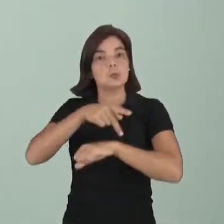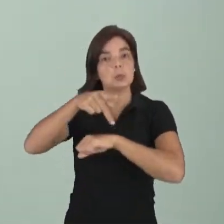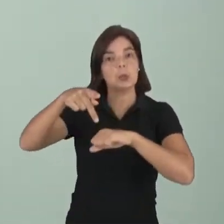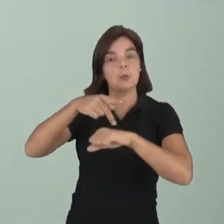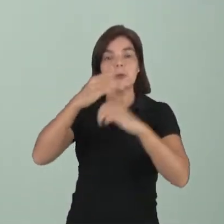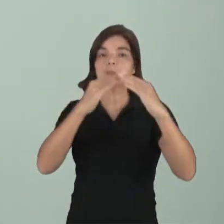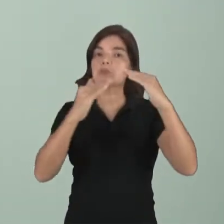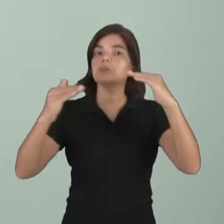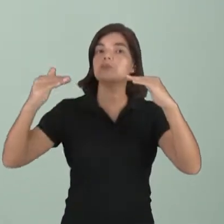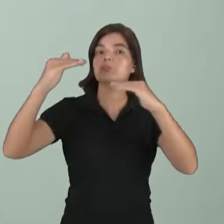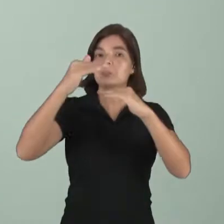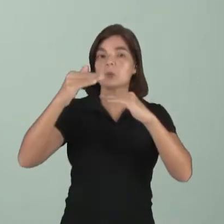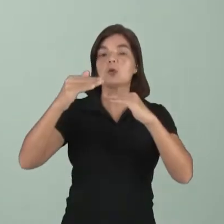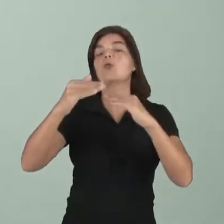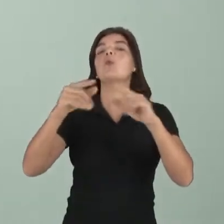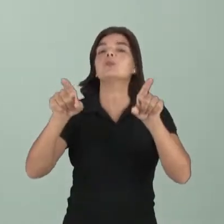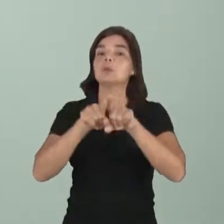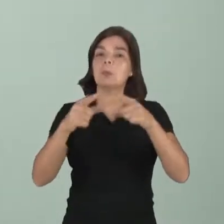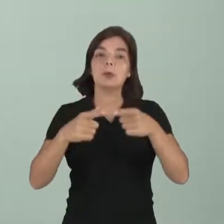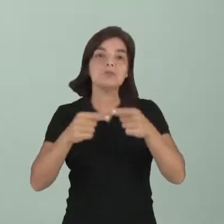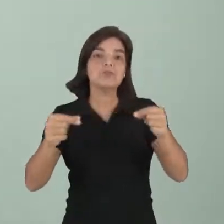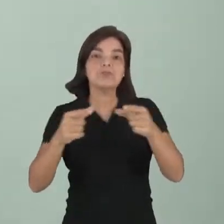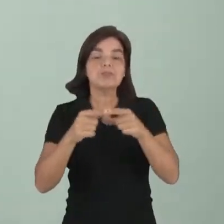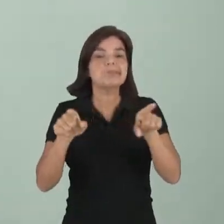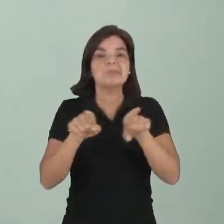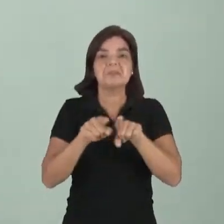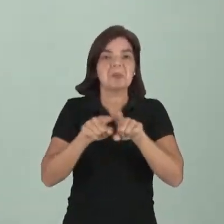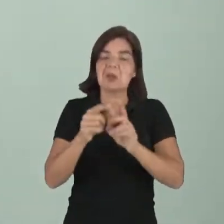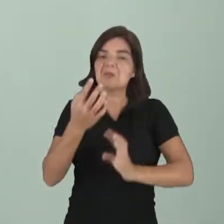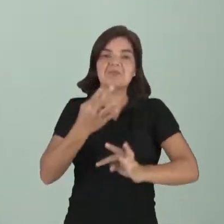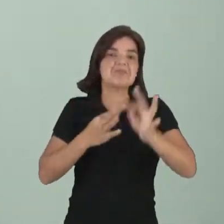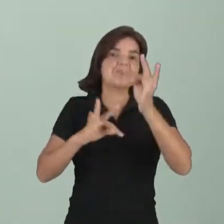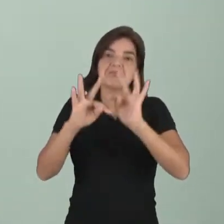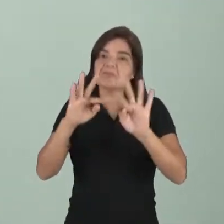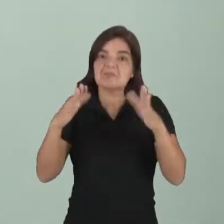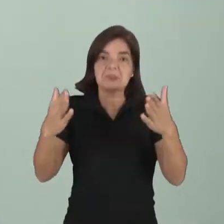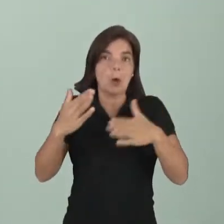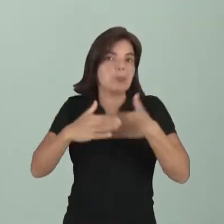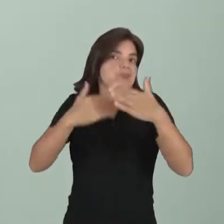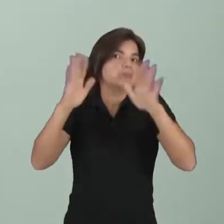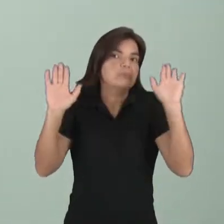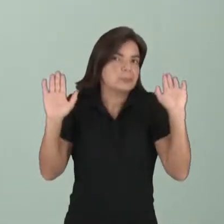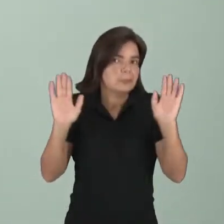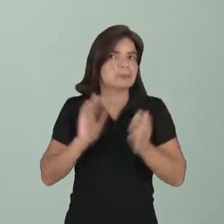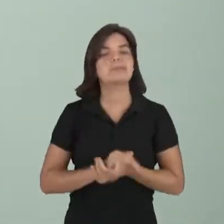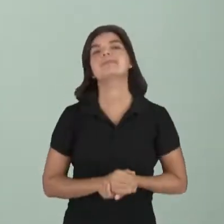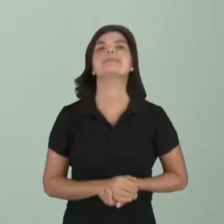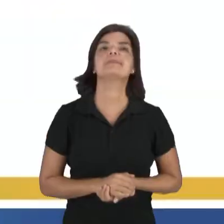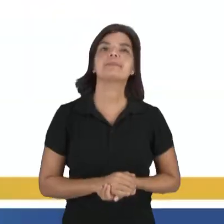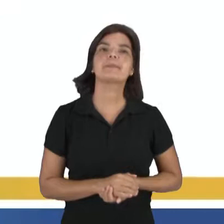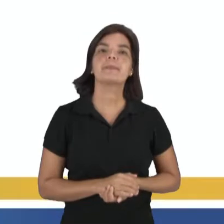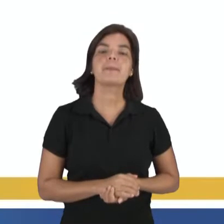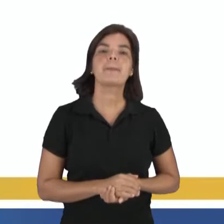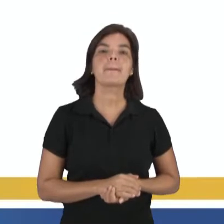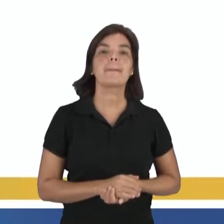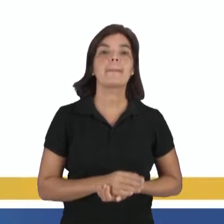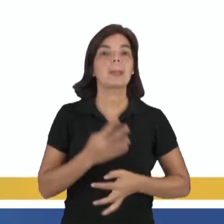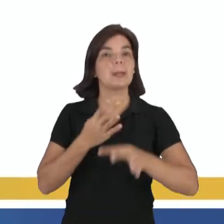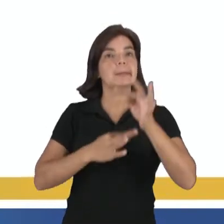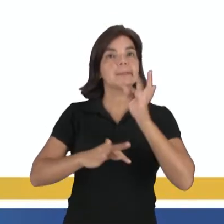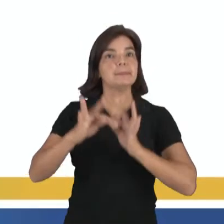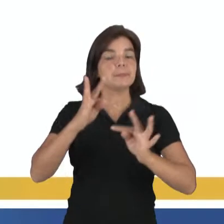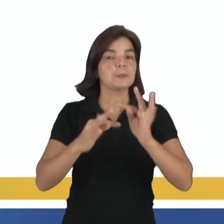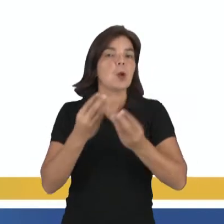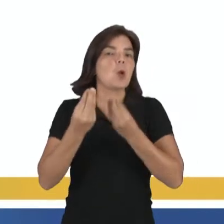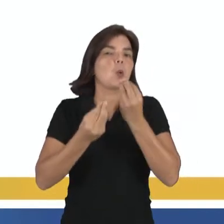países super desenvolvidos como o Japão, pode não ser tão tecnológico e tão avanço assim, certo? Mas continuando, a